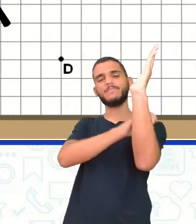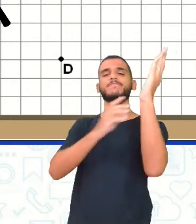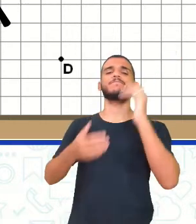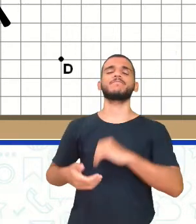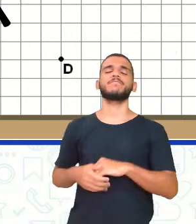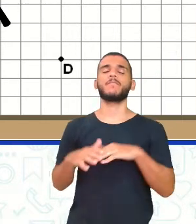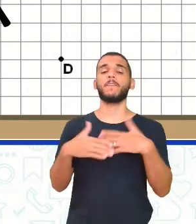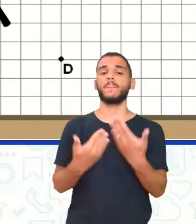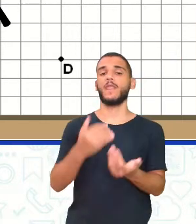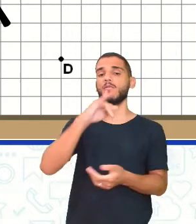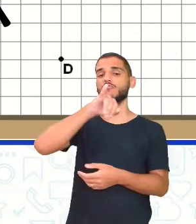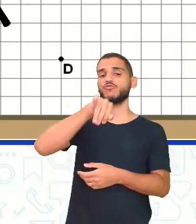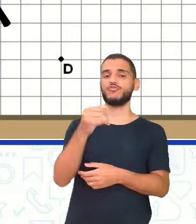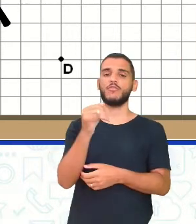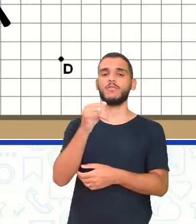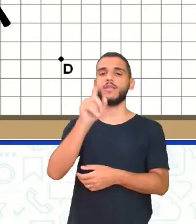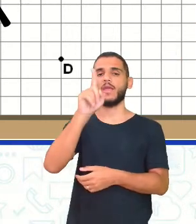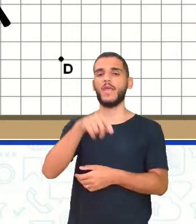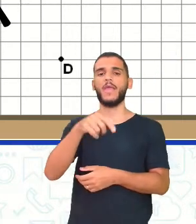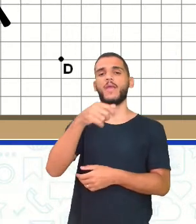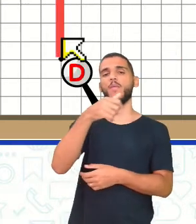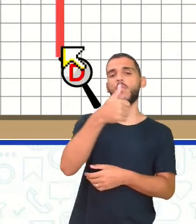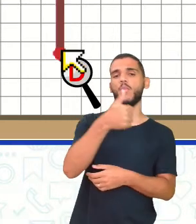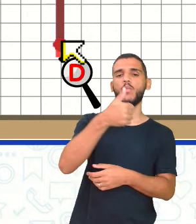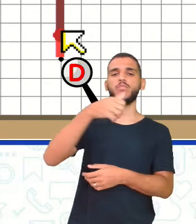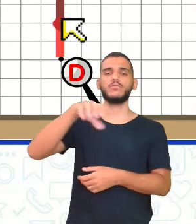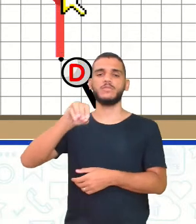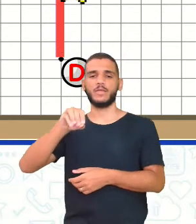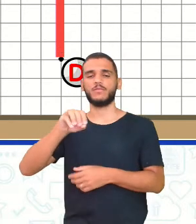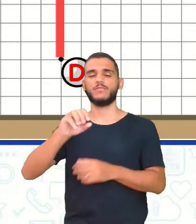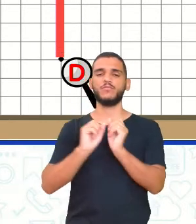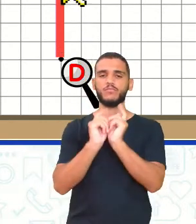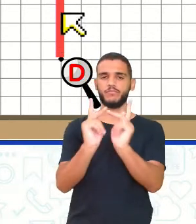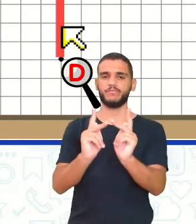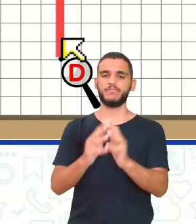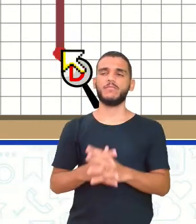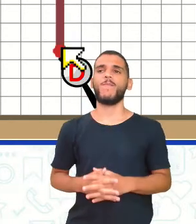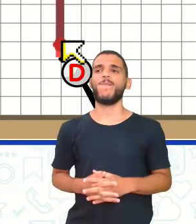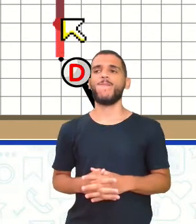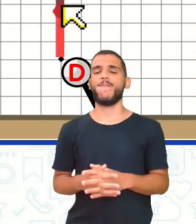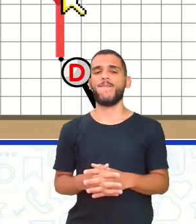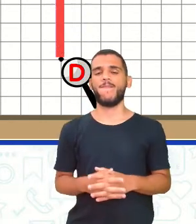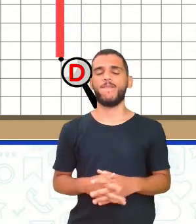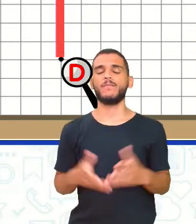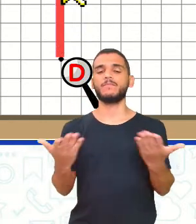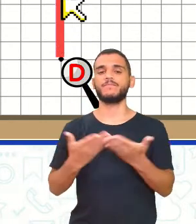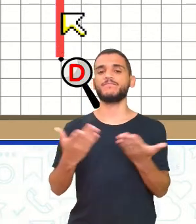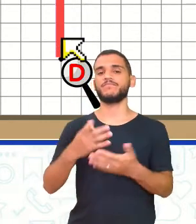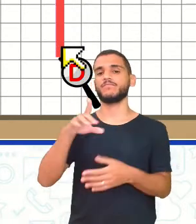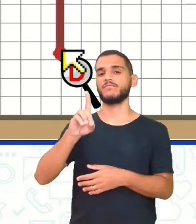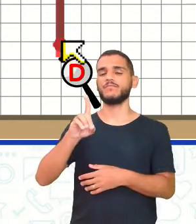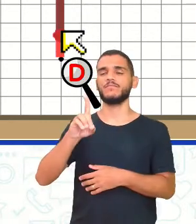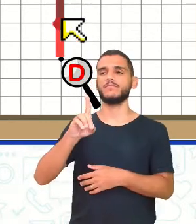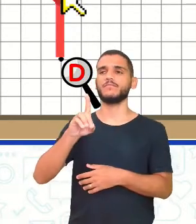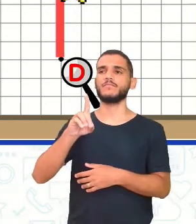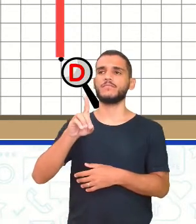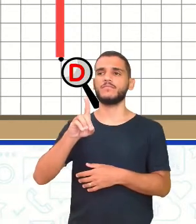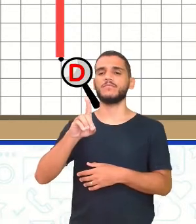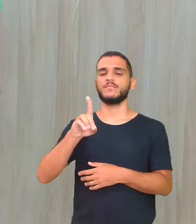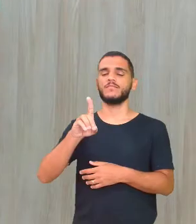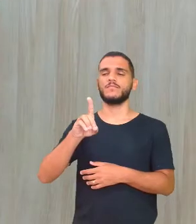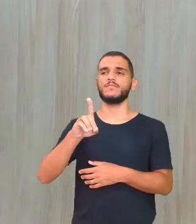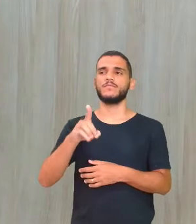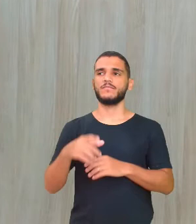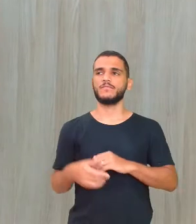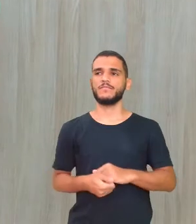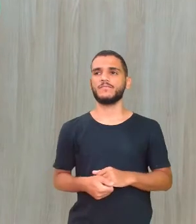ponto J é o ponto 1, 0. Agora o D. Olha o D. O D está aqui embaixo.